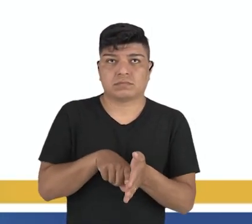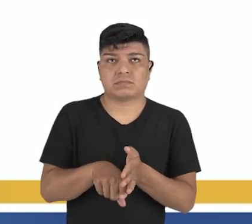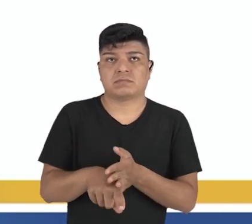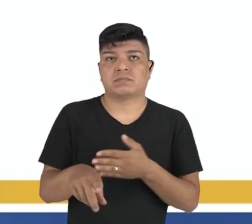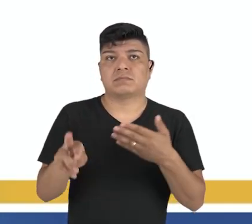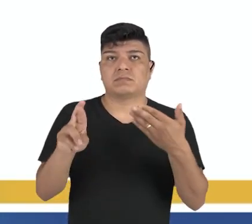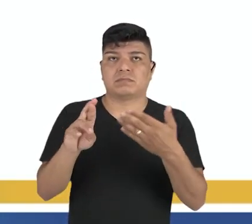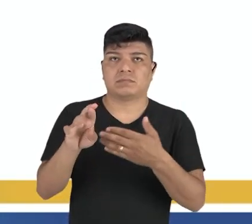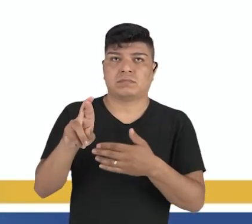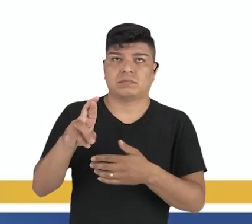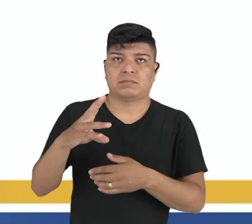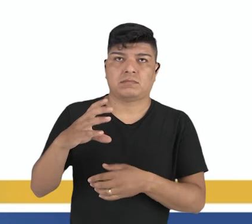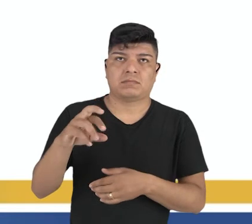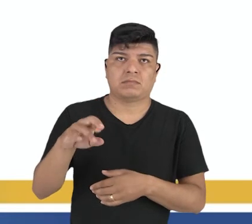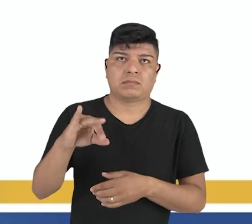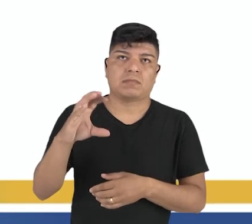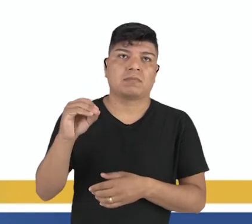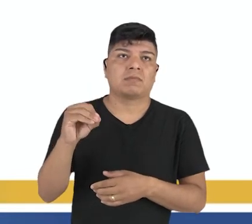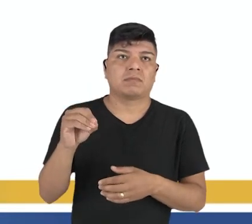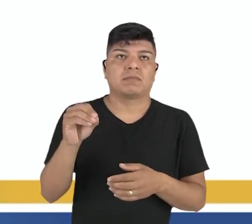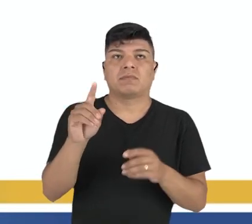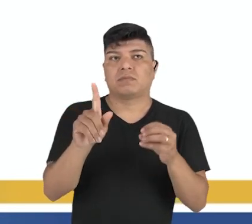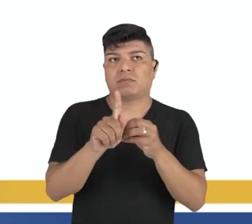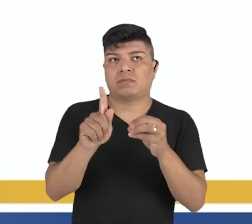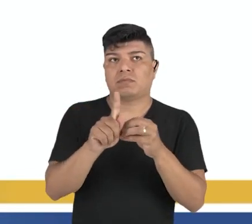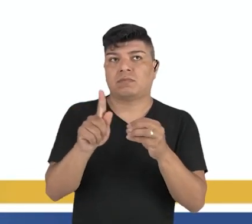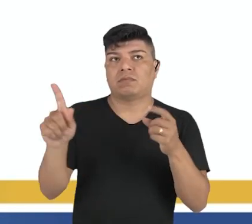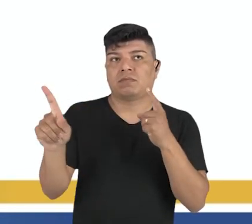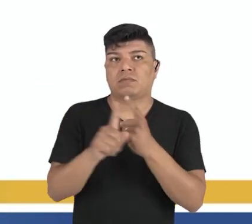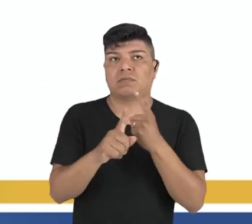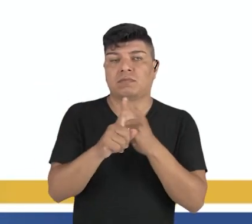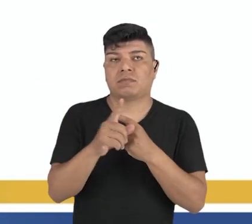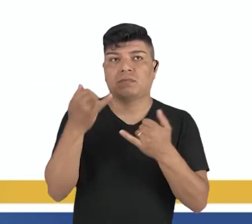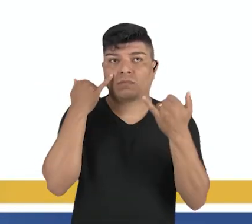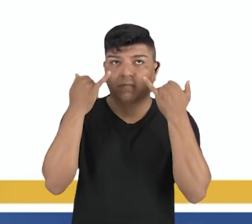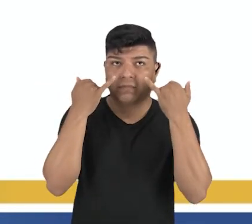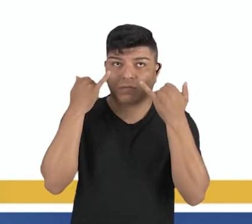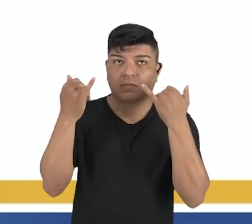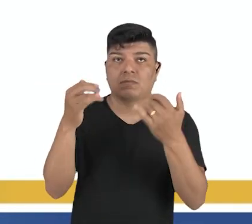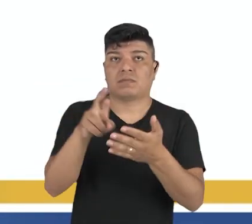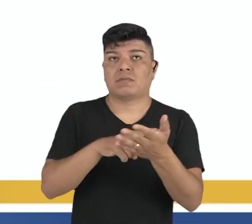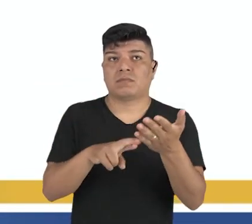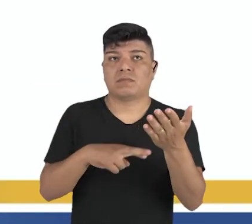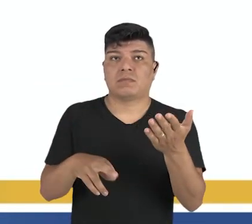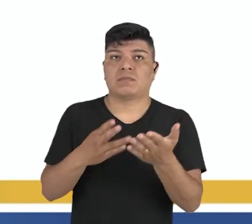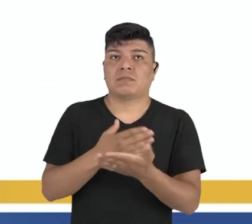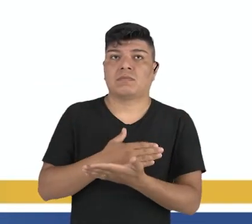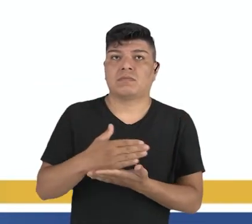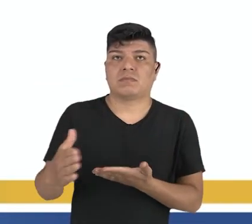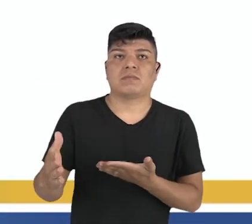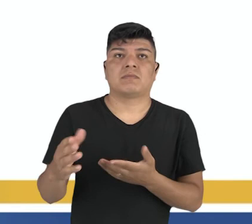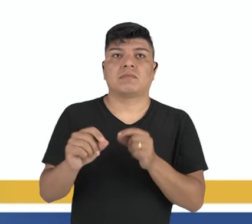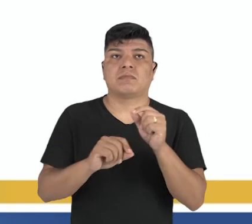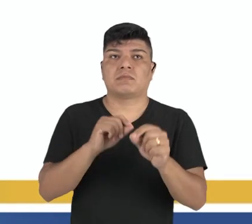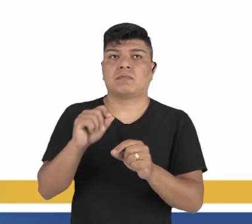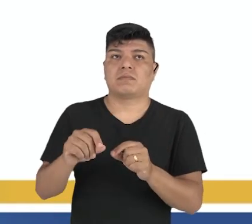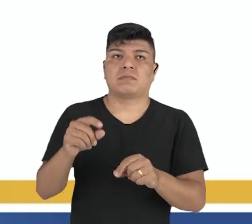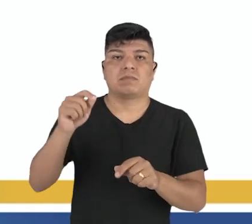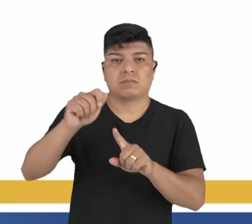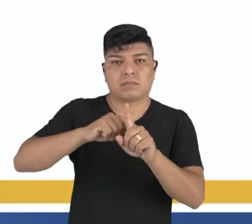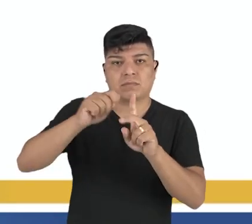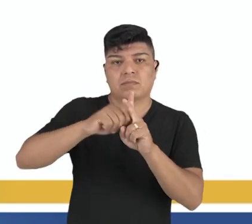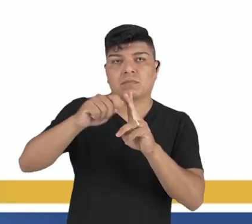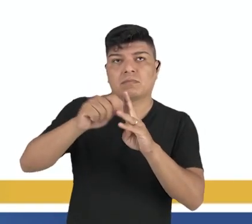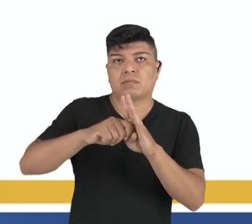pesquisa sobre a fonte, Recreio, no Google, achamos a informação de que é uma revista que iniciou-se como um periódico mensal da